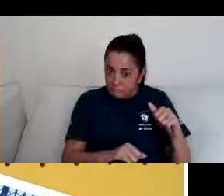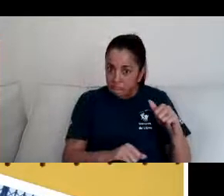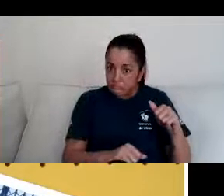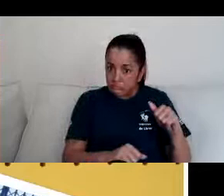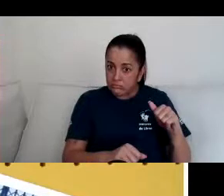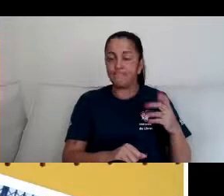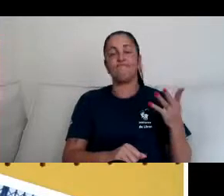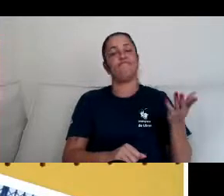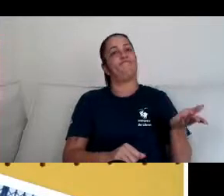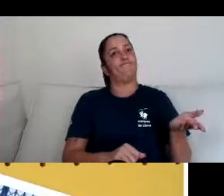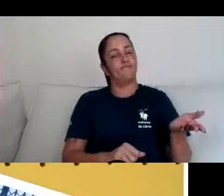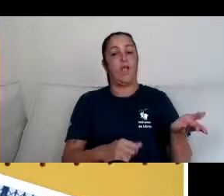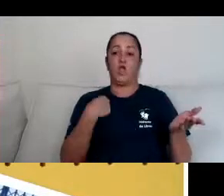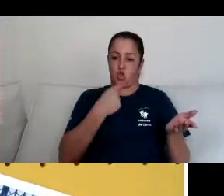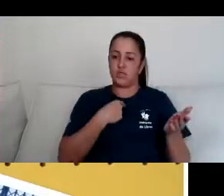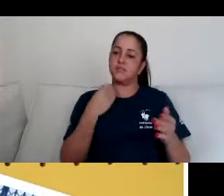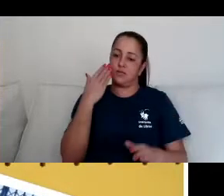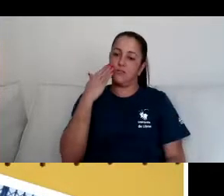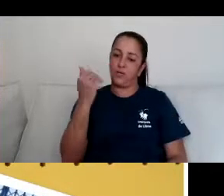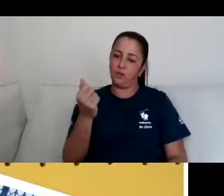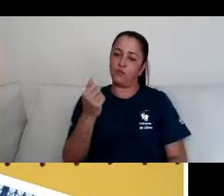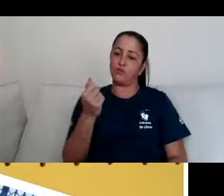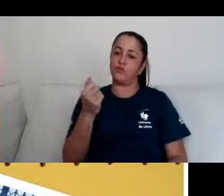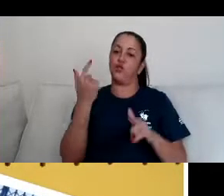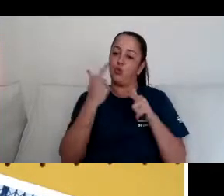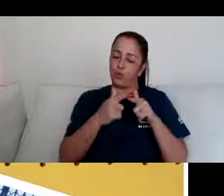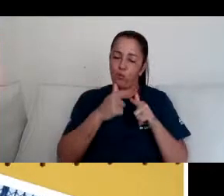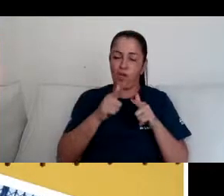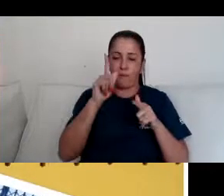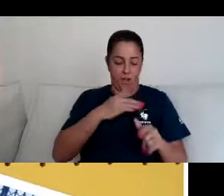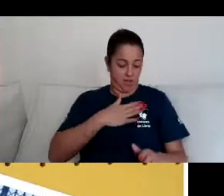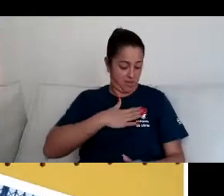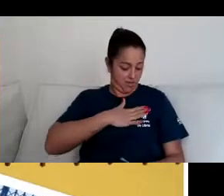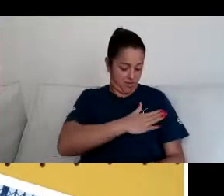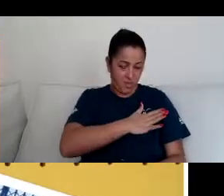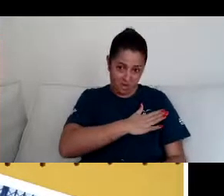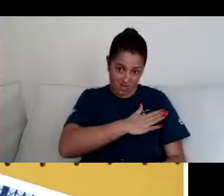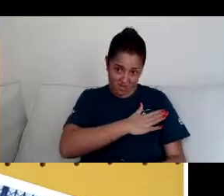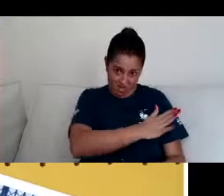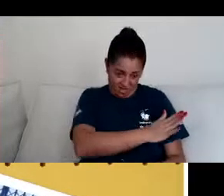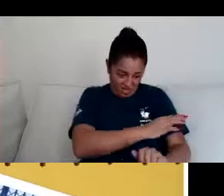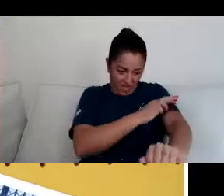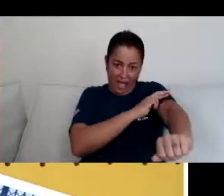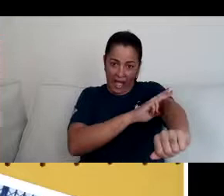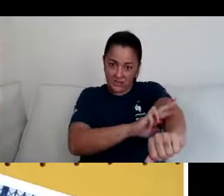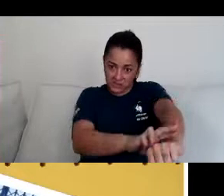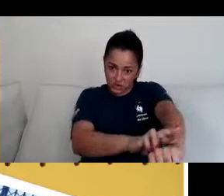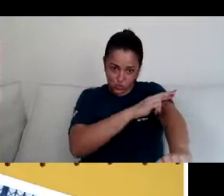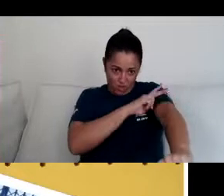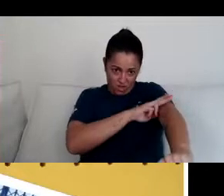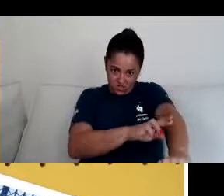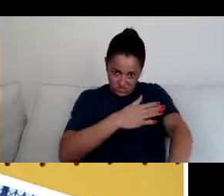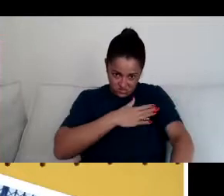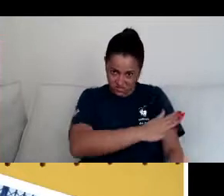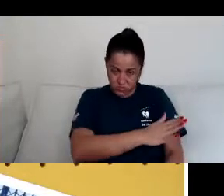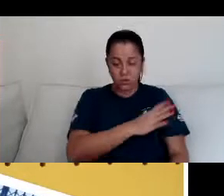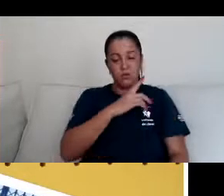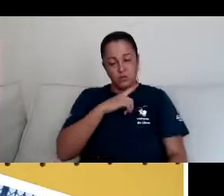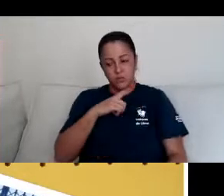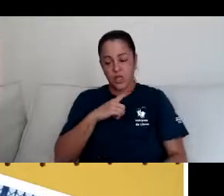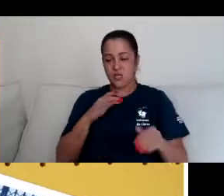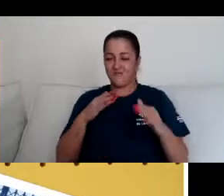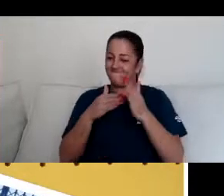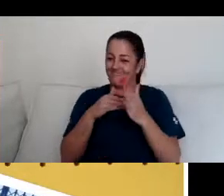Apesar de sabermos que a raiz do problema é o racismo institucional, que impede que os responsáveis